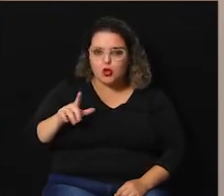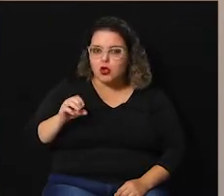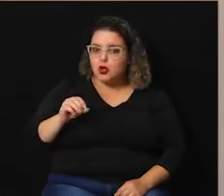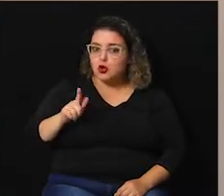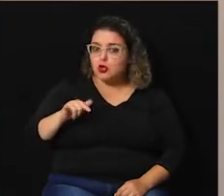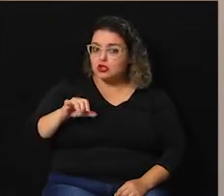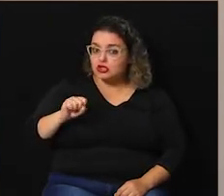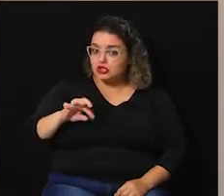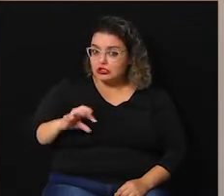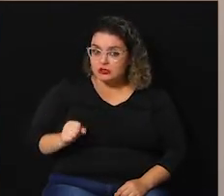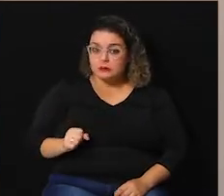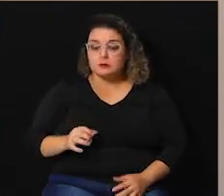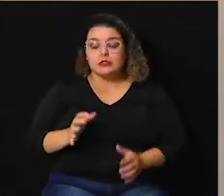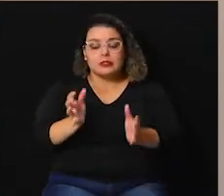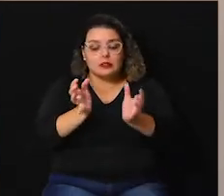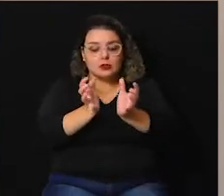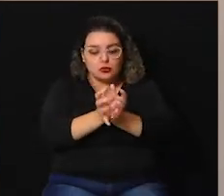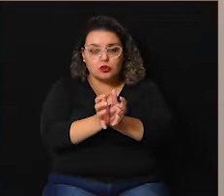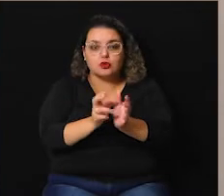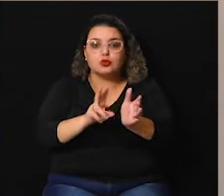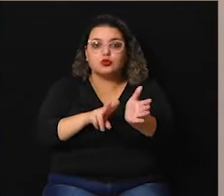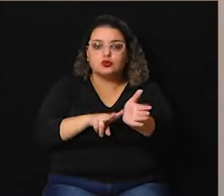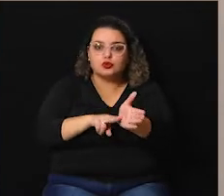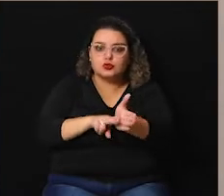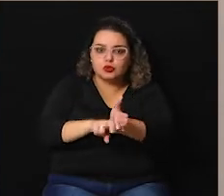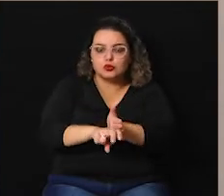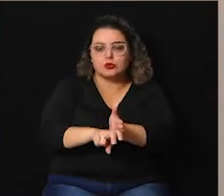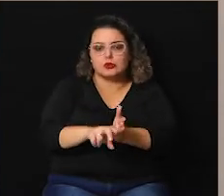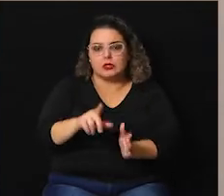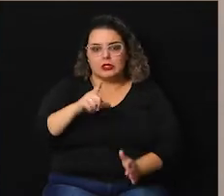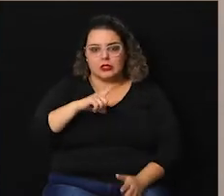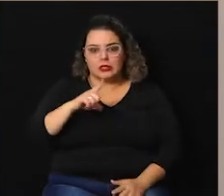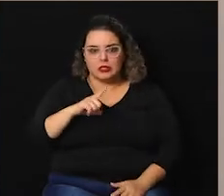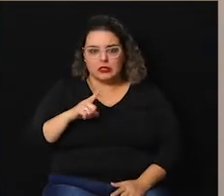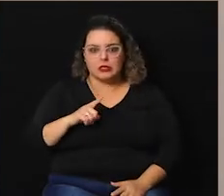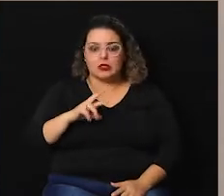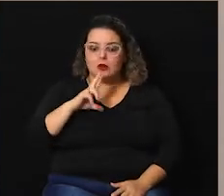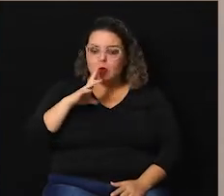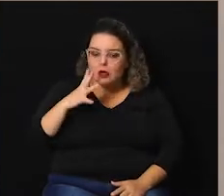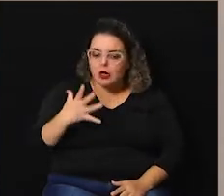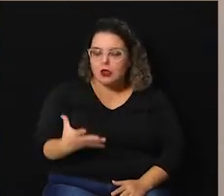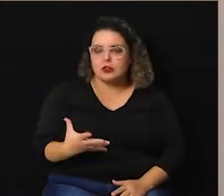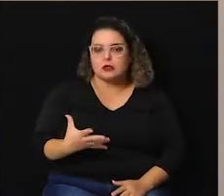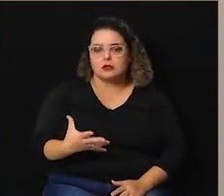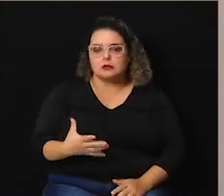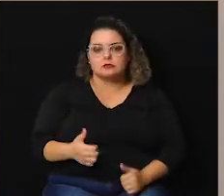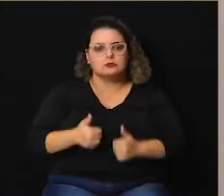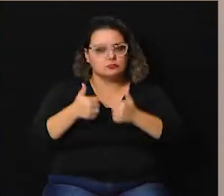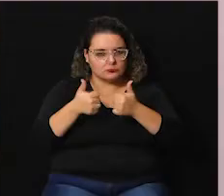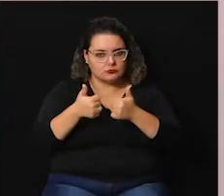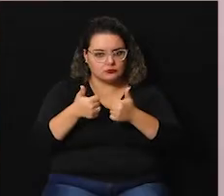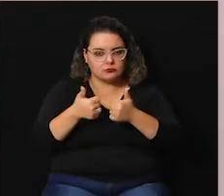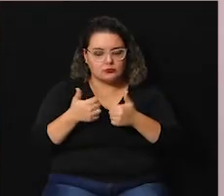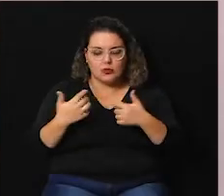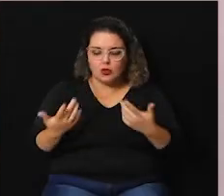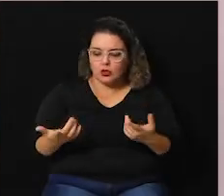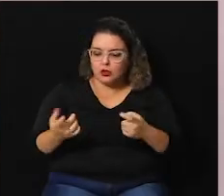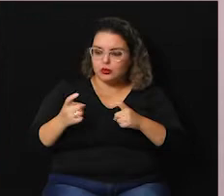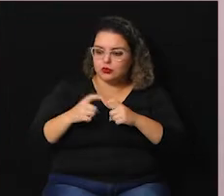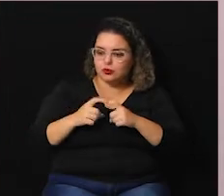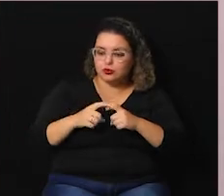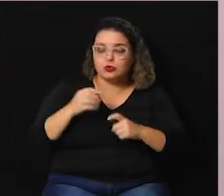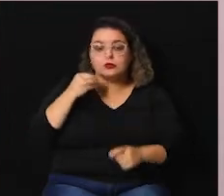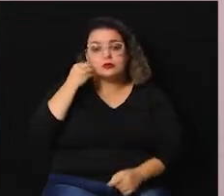posição diagnóstica precisa e que a gente tenha um prognóstico, um resultado satisfatório. Doutor, o senhor